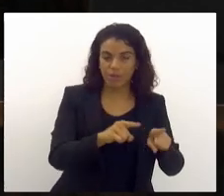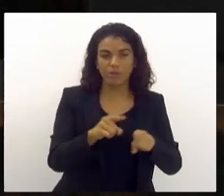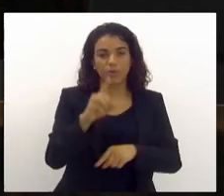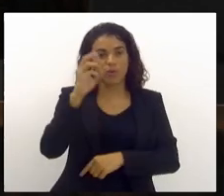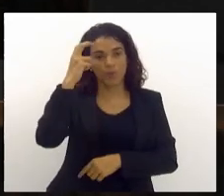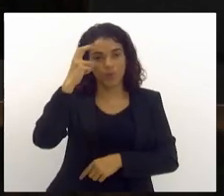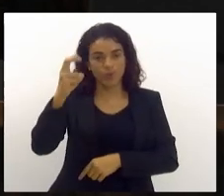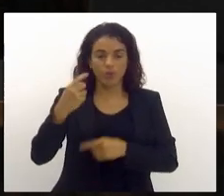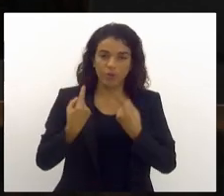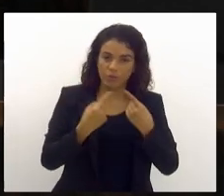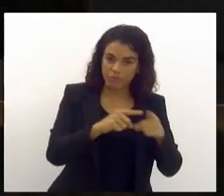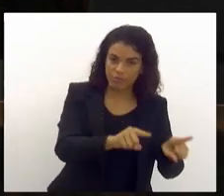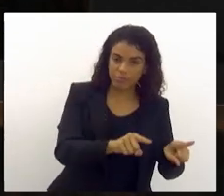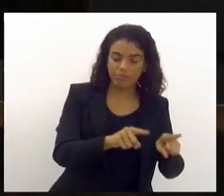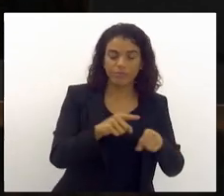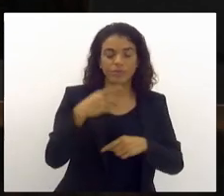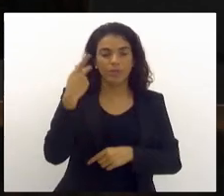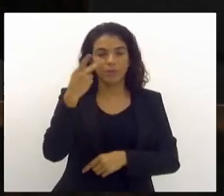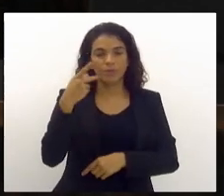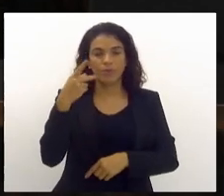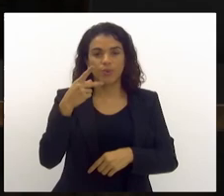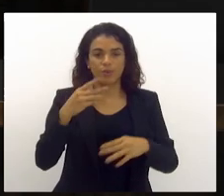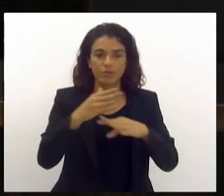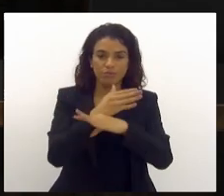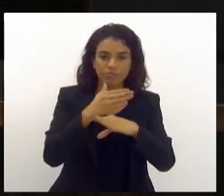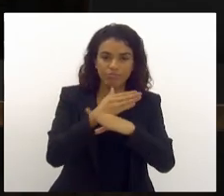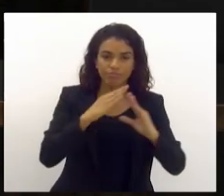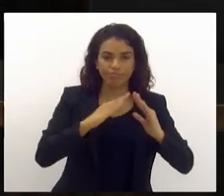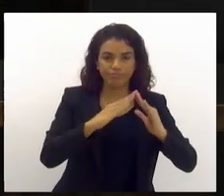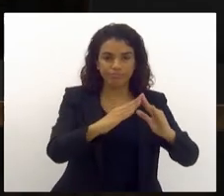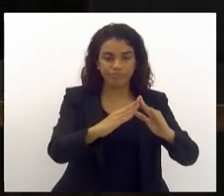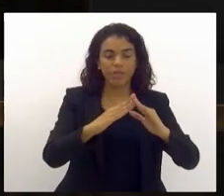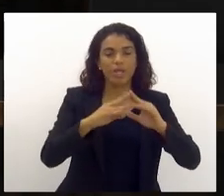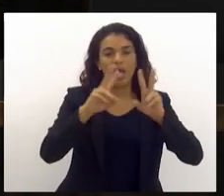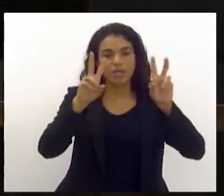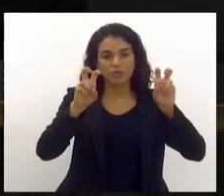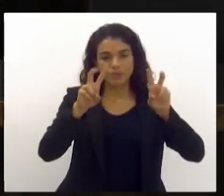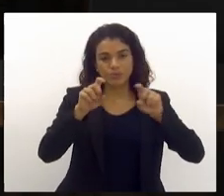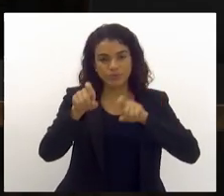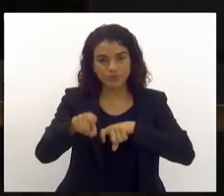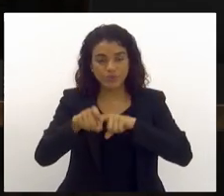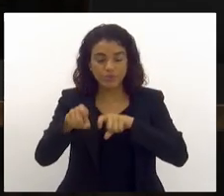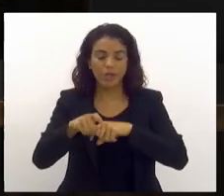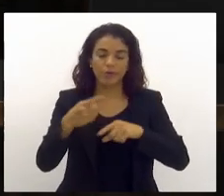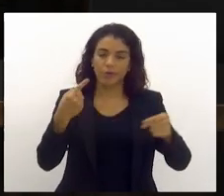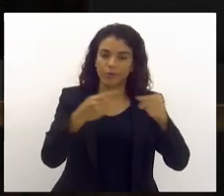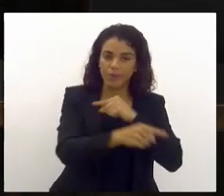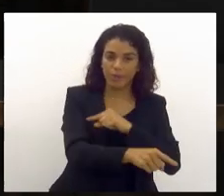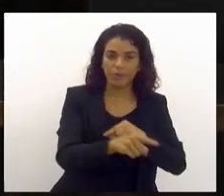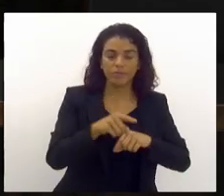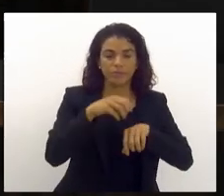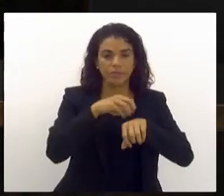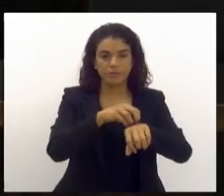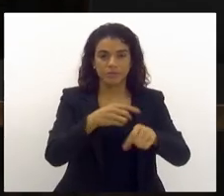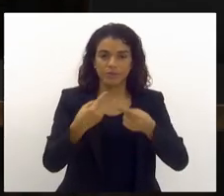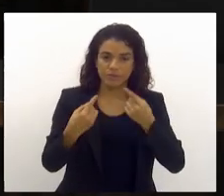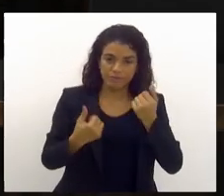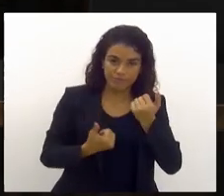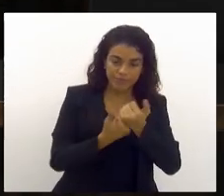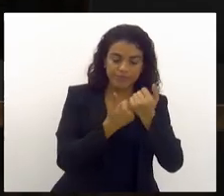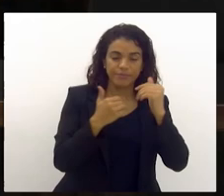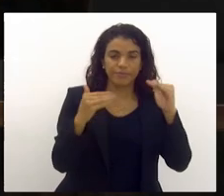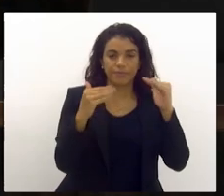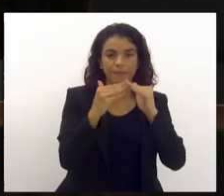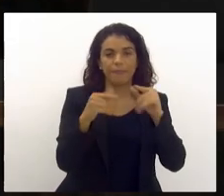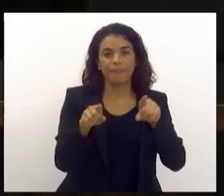Cultura, contrário, de Política Urbana, Habitação e Assuntos Fundiários, favorável, de Transportes, favorável, de